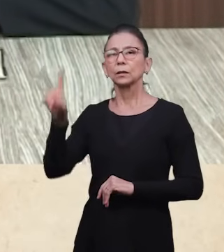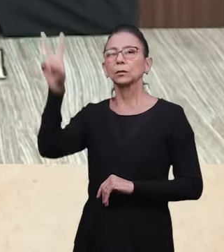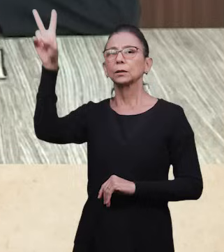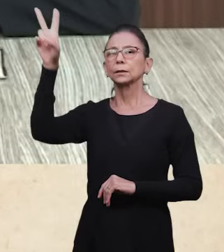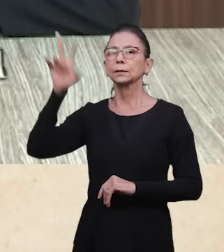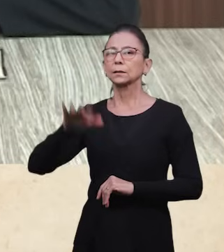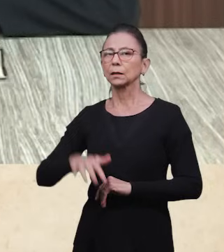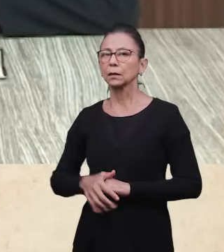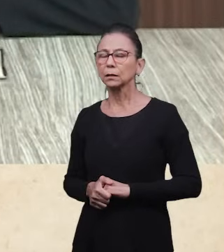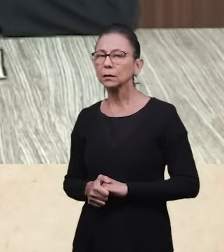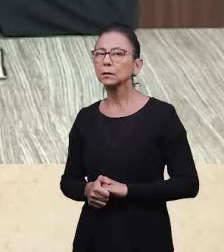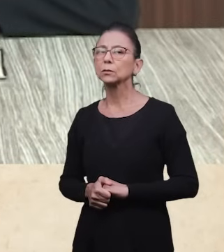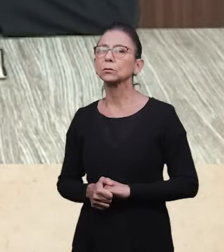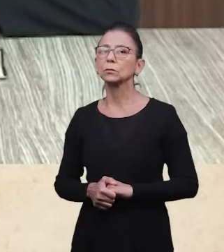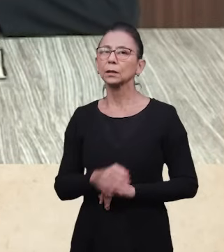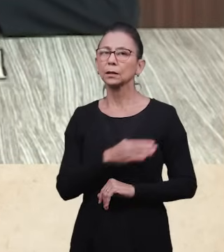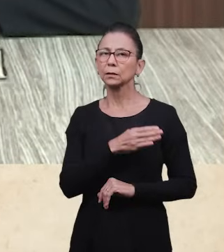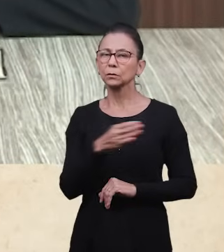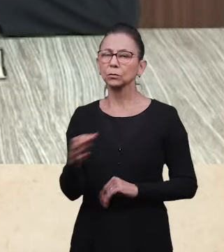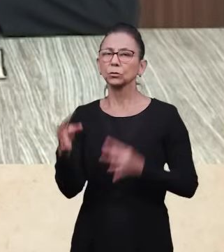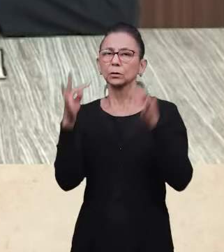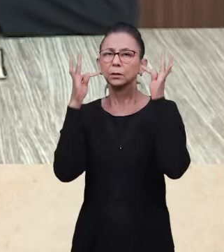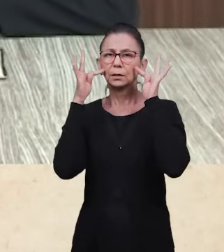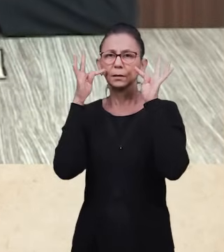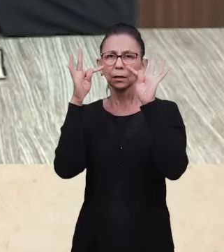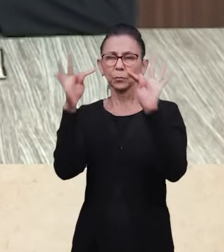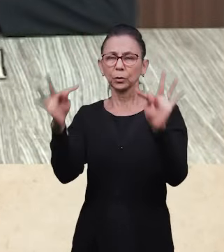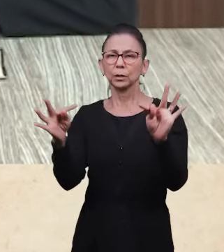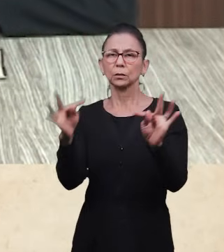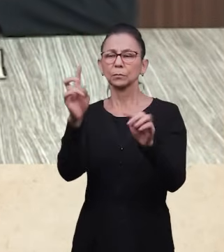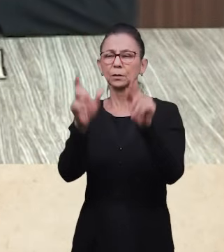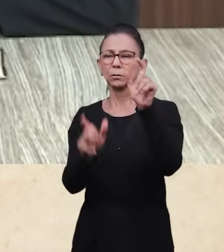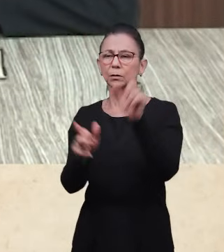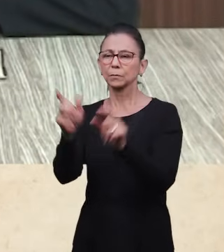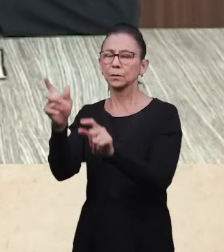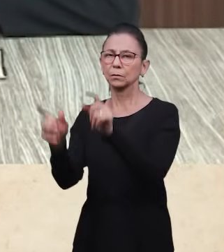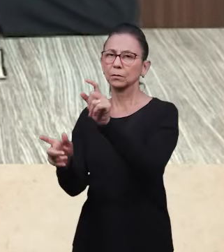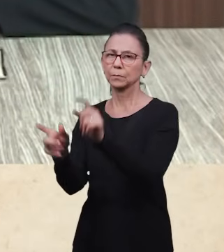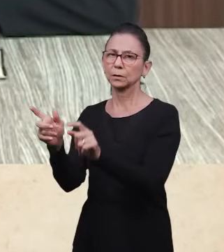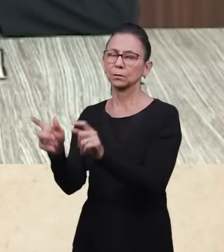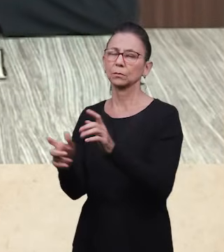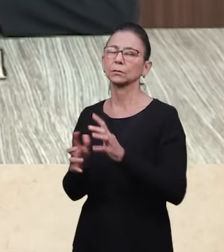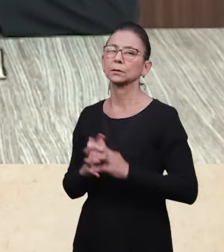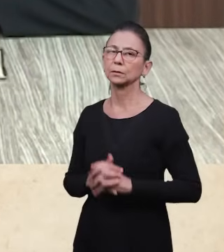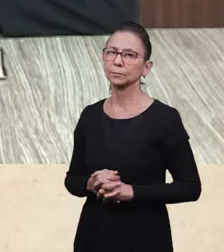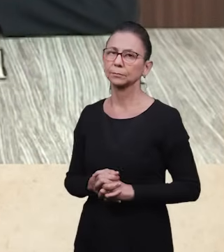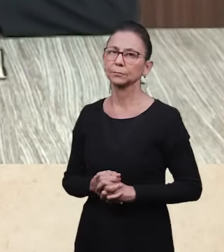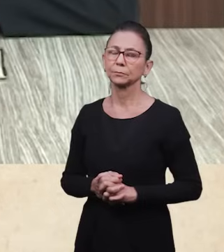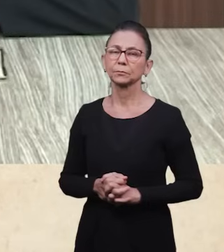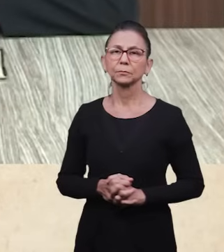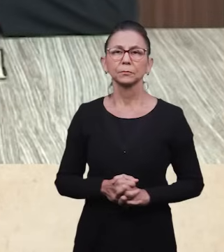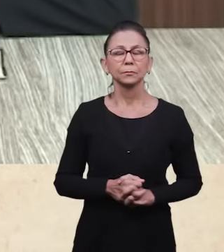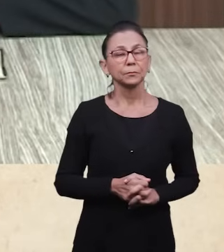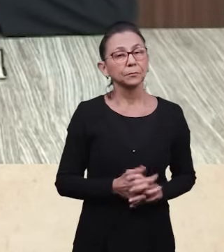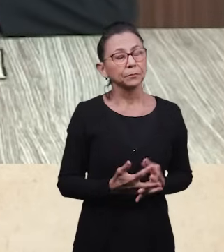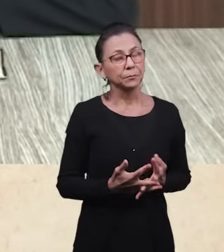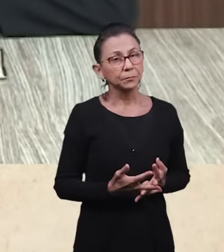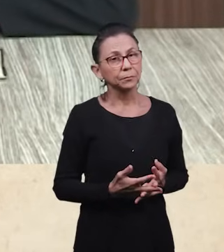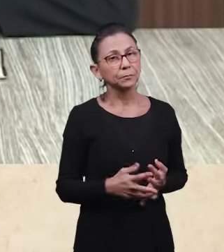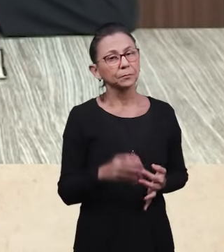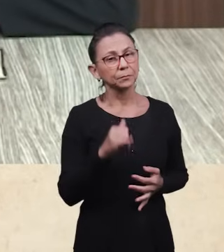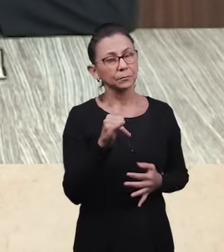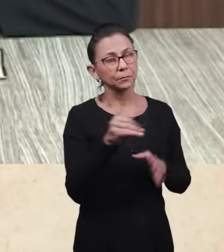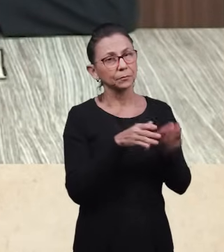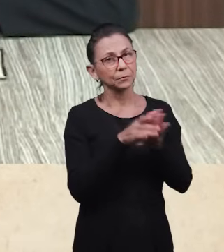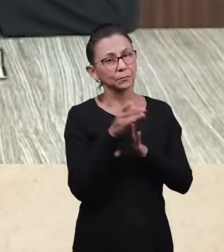têm servido de multiplicadores, assim como tantos outros irmãos, né, no dia a dia da nossa caminhada. Então